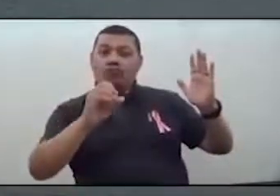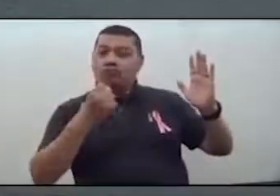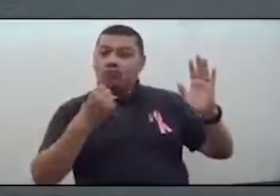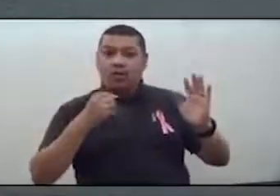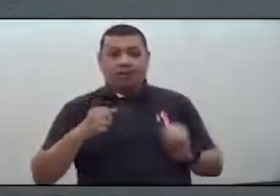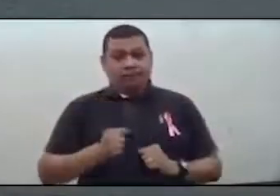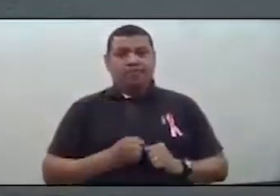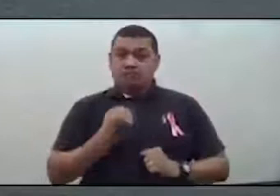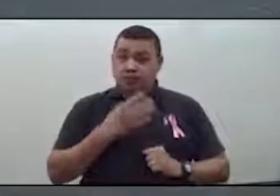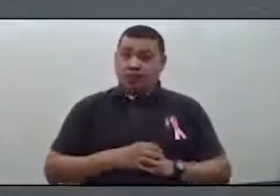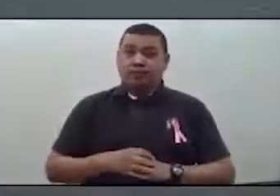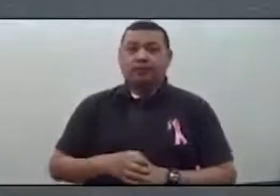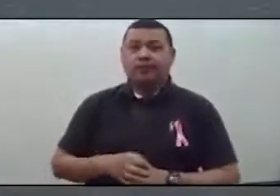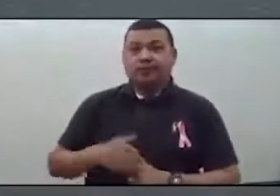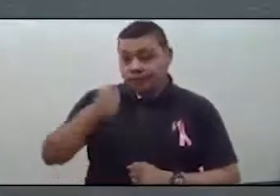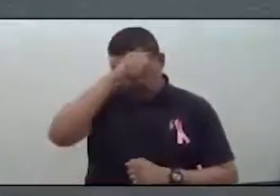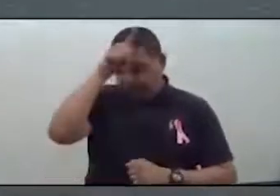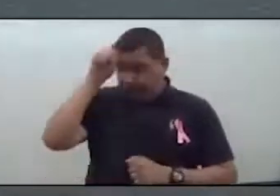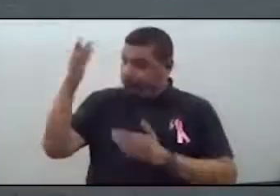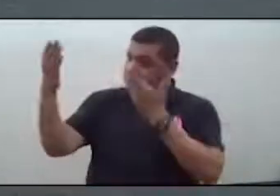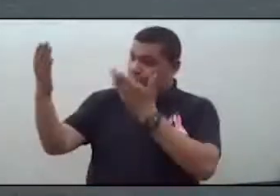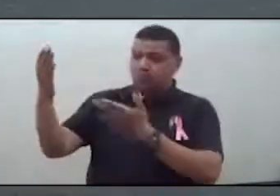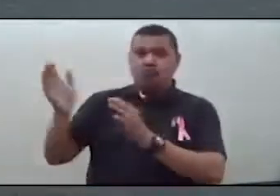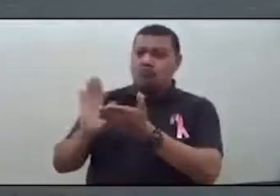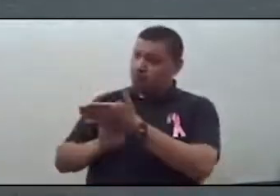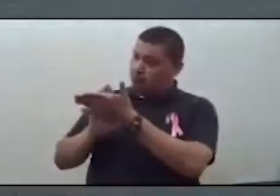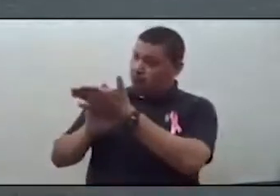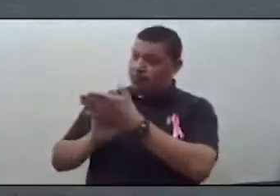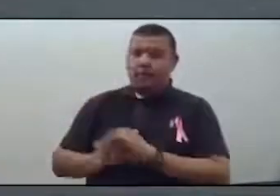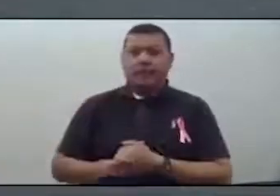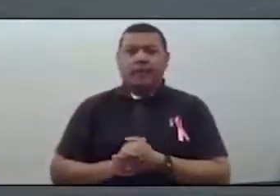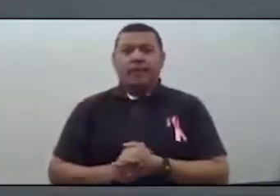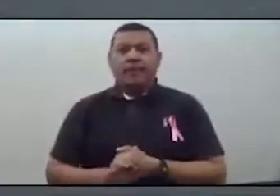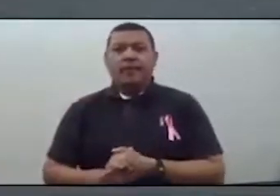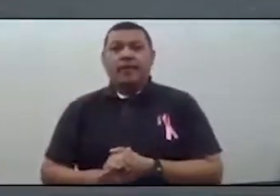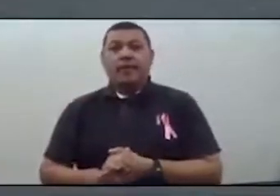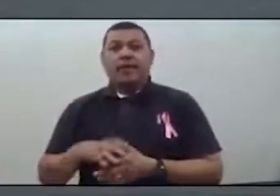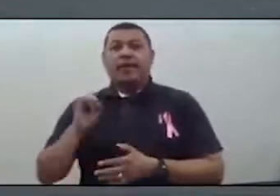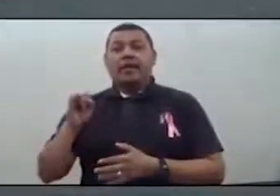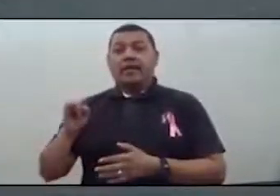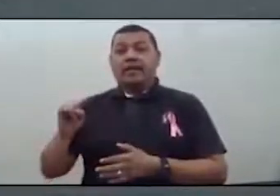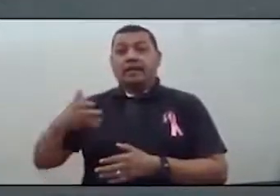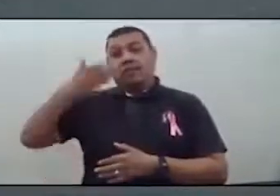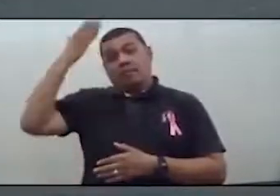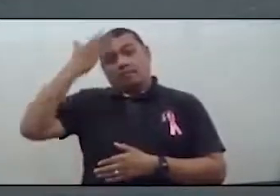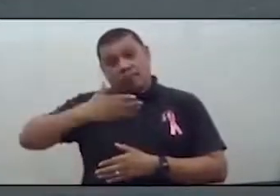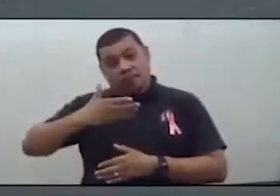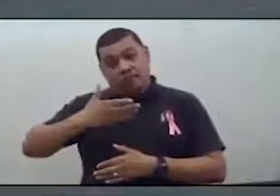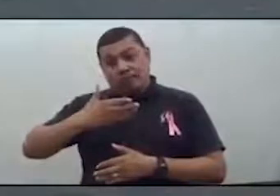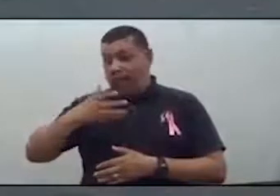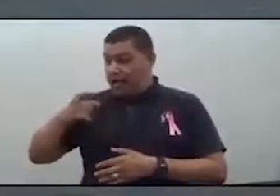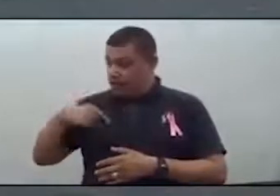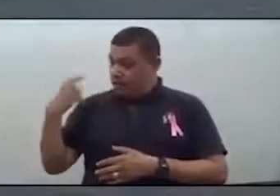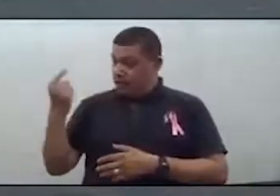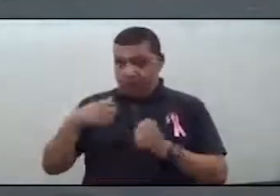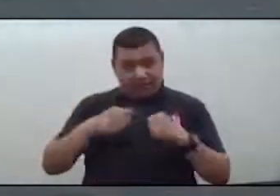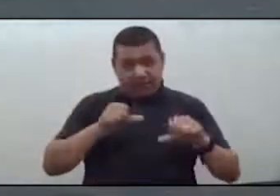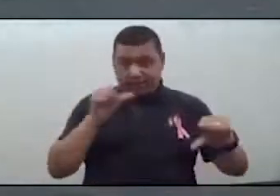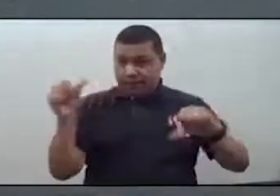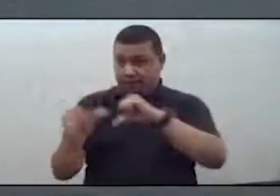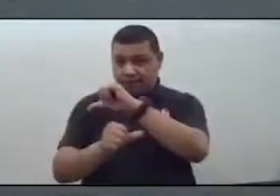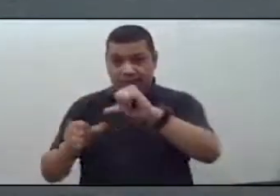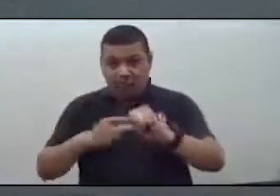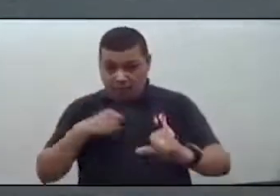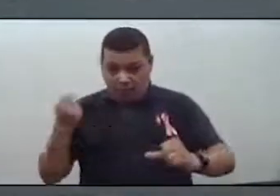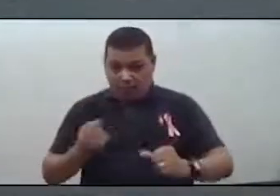dizer que essa Câmara, desde que seja mostrado para nós o que precisa ser remanejado e o que precisa ser replanejado, nós estaremos à